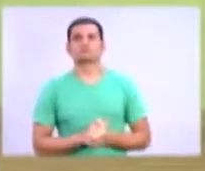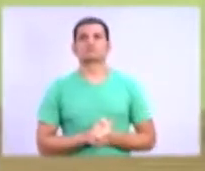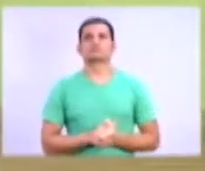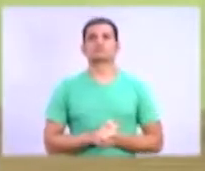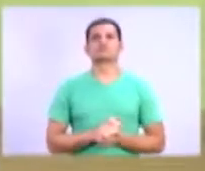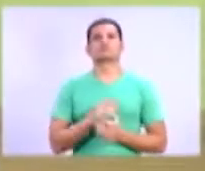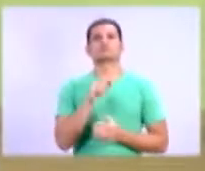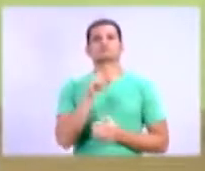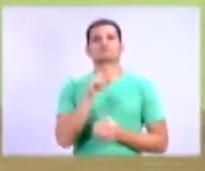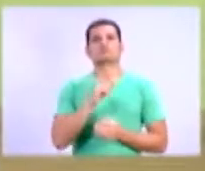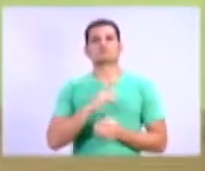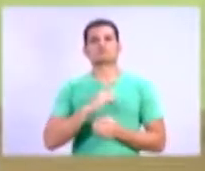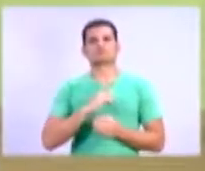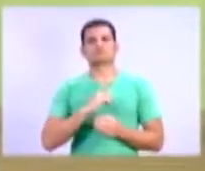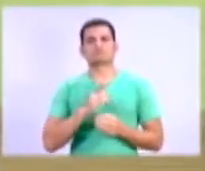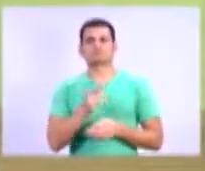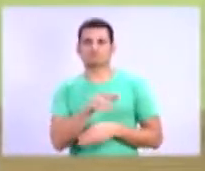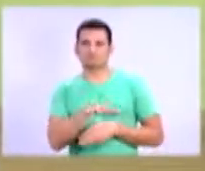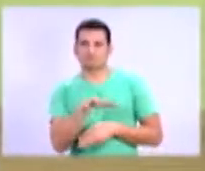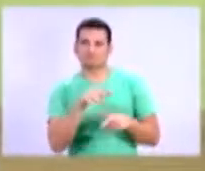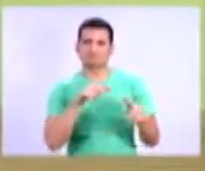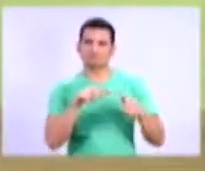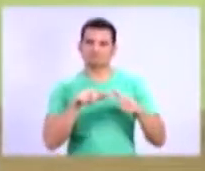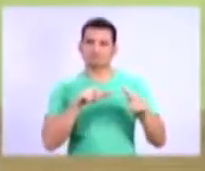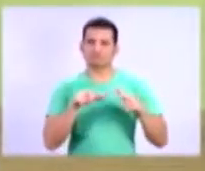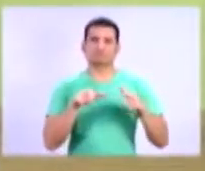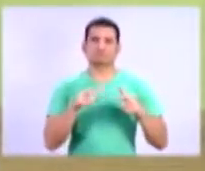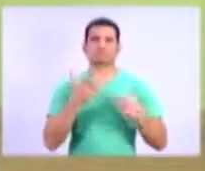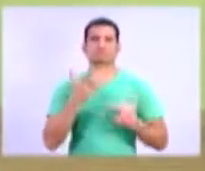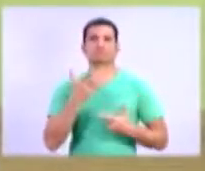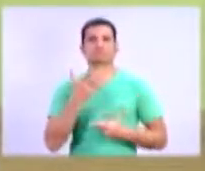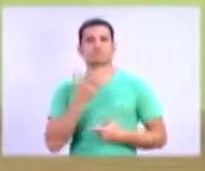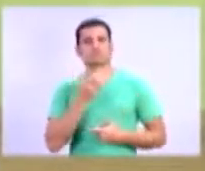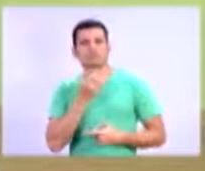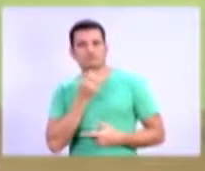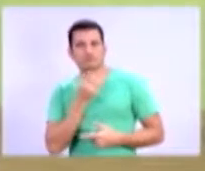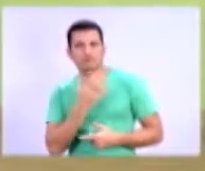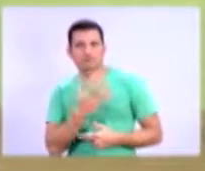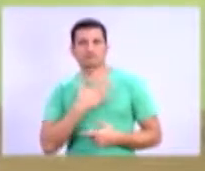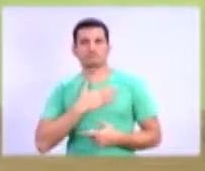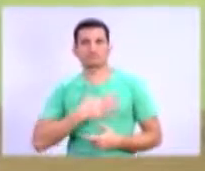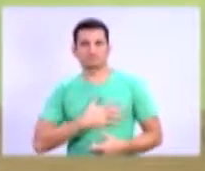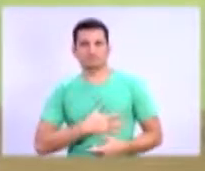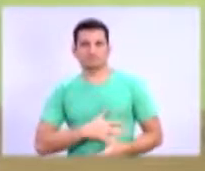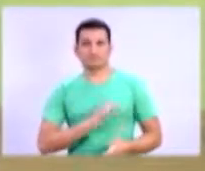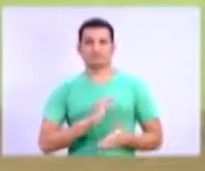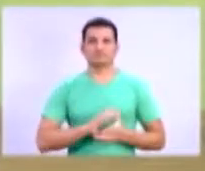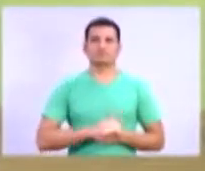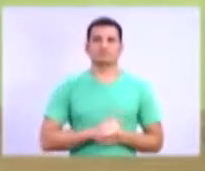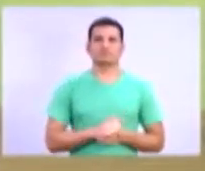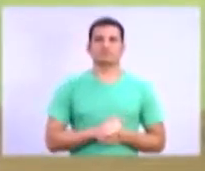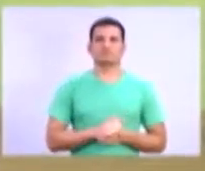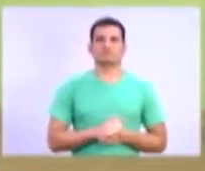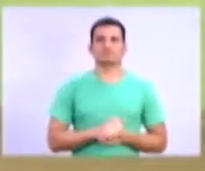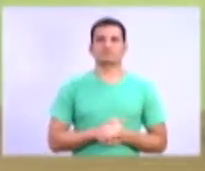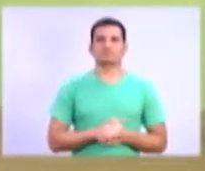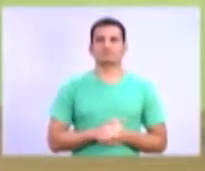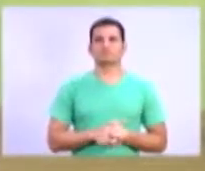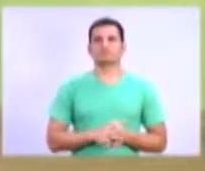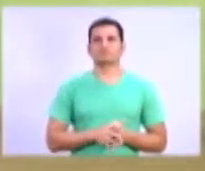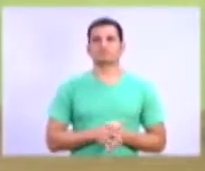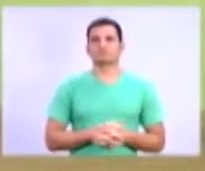um ambiente de trabalho agradável. Essas são as questões até então